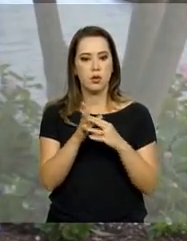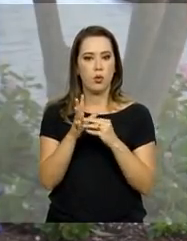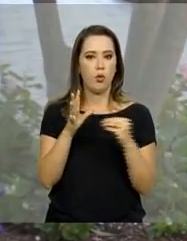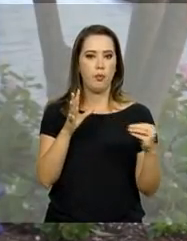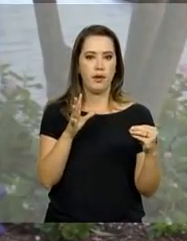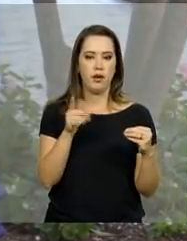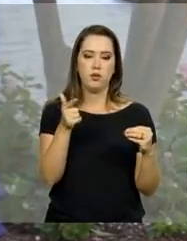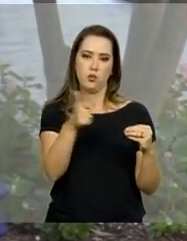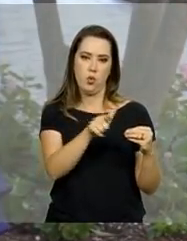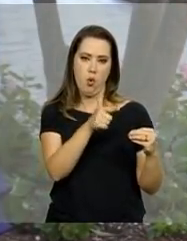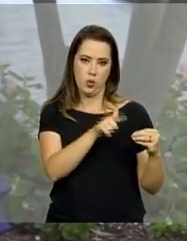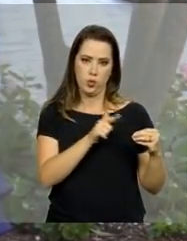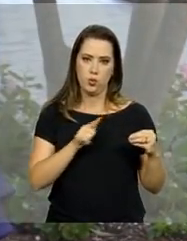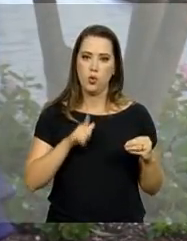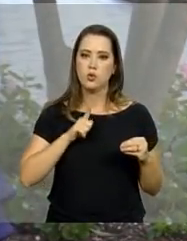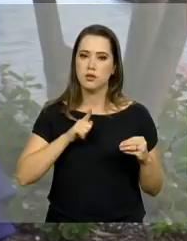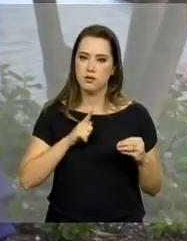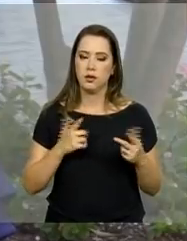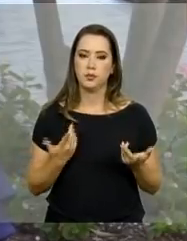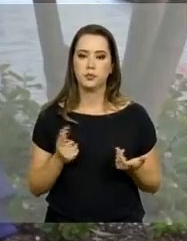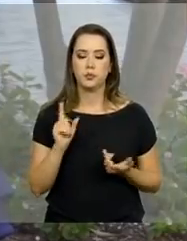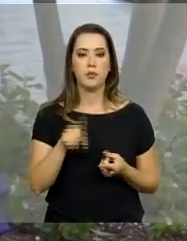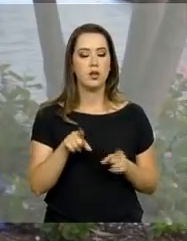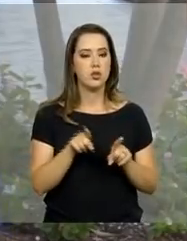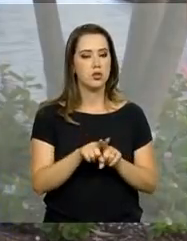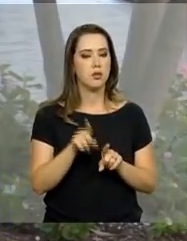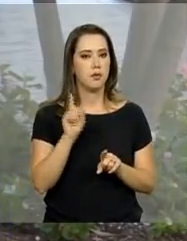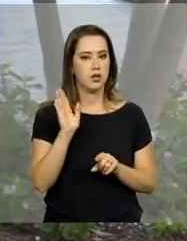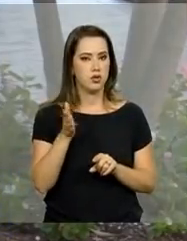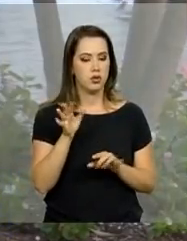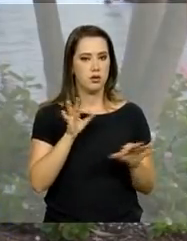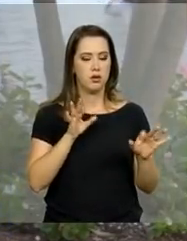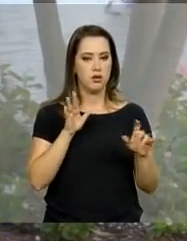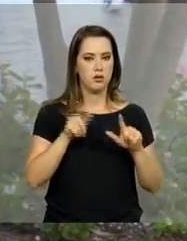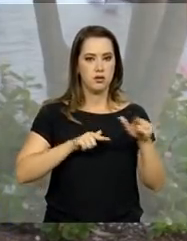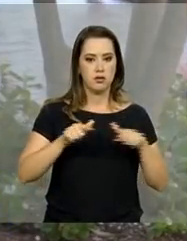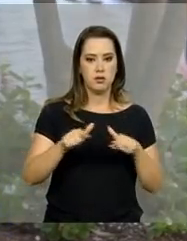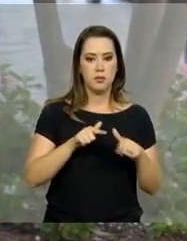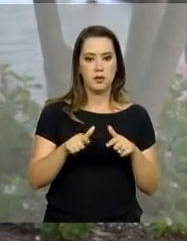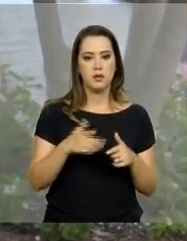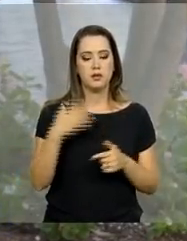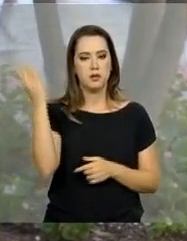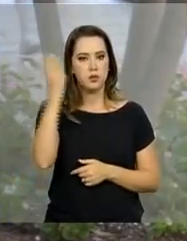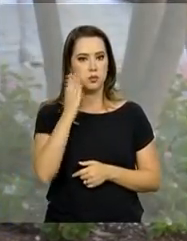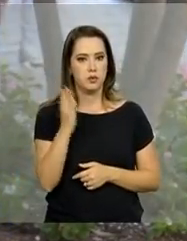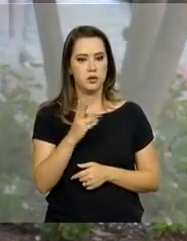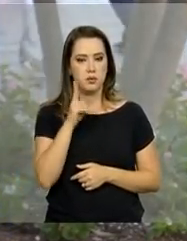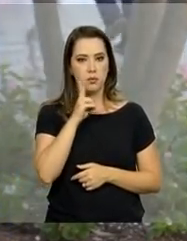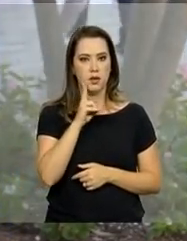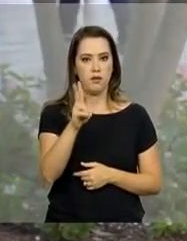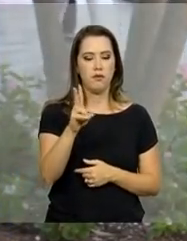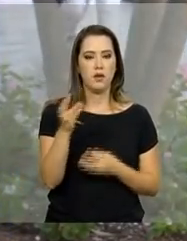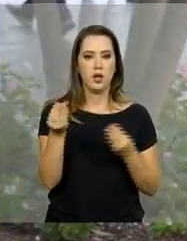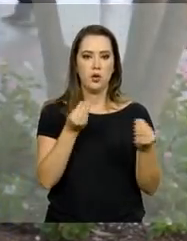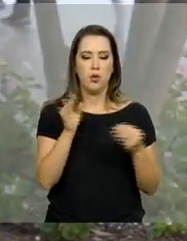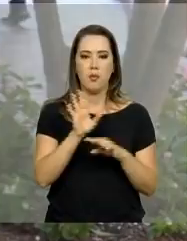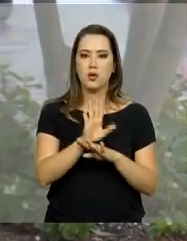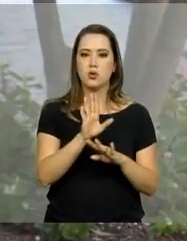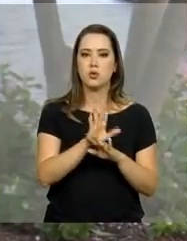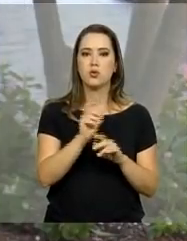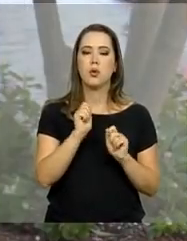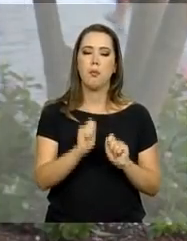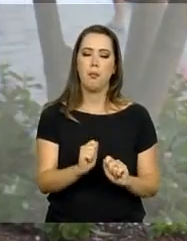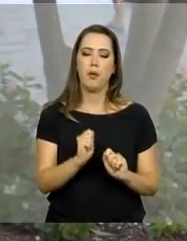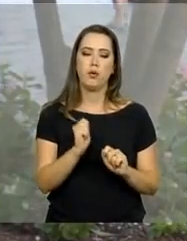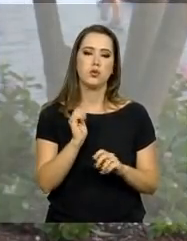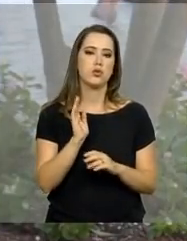de outras coleções. Ele também disse que já está trabalhando com a equipe da National Geographic no Brasil para avaliar como a contribuição pode ser